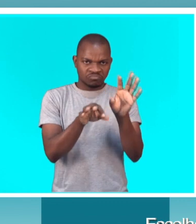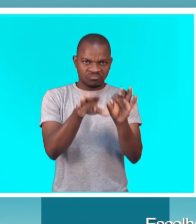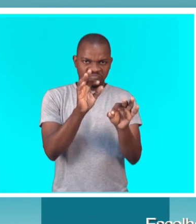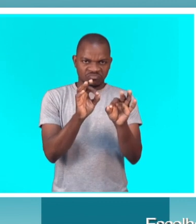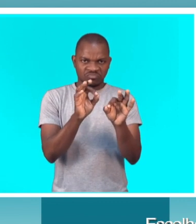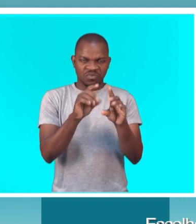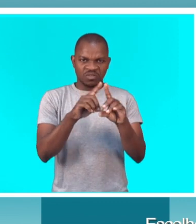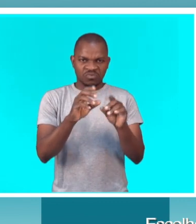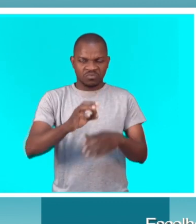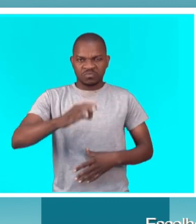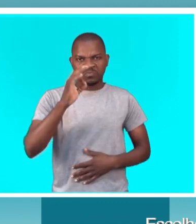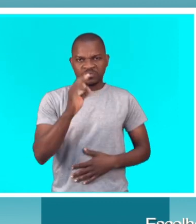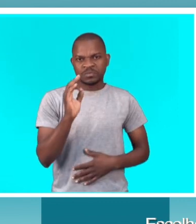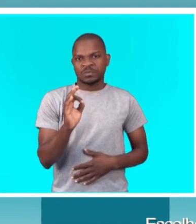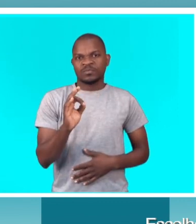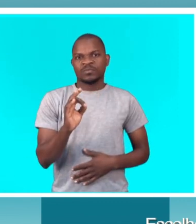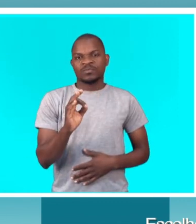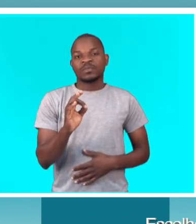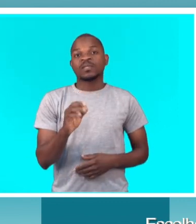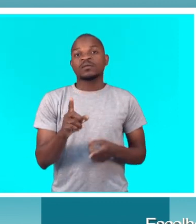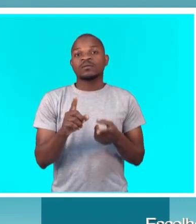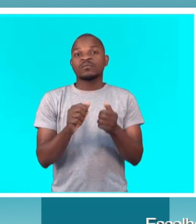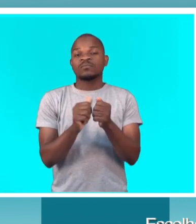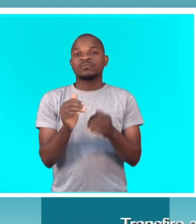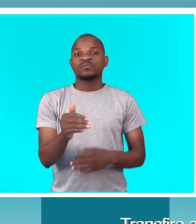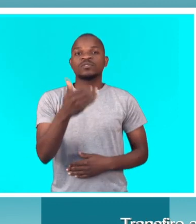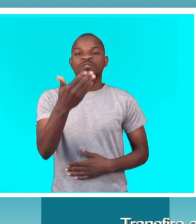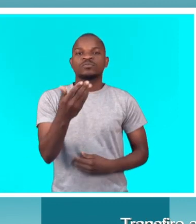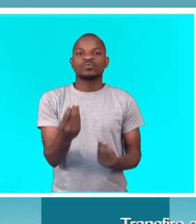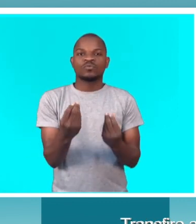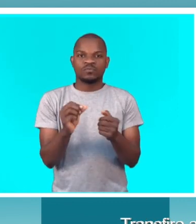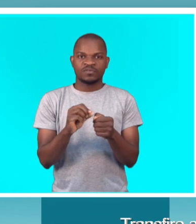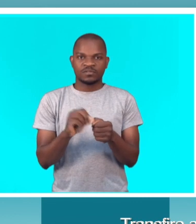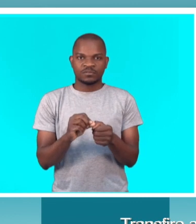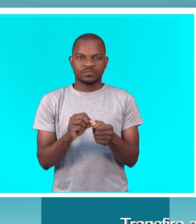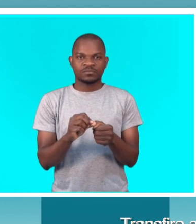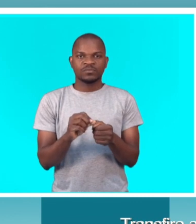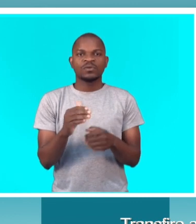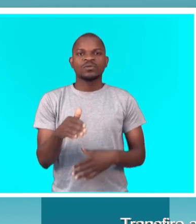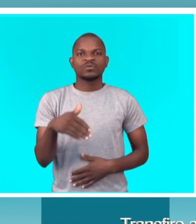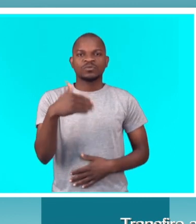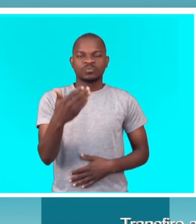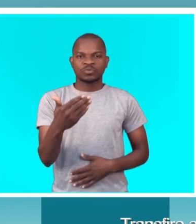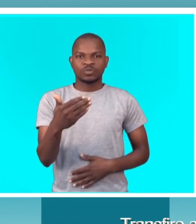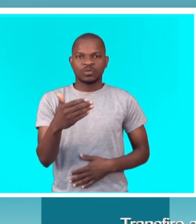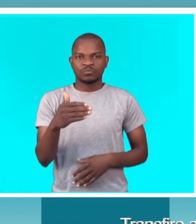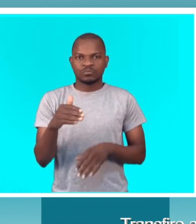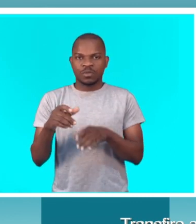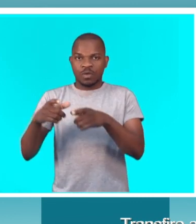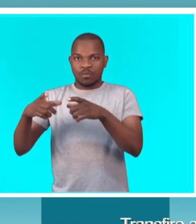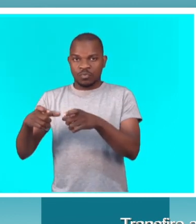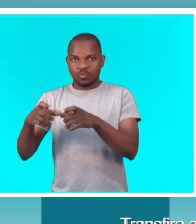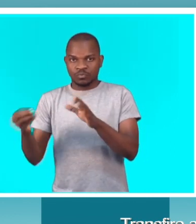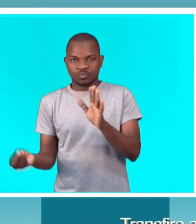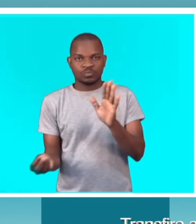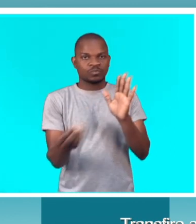a imagem com mais resolução nesse caso. Agora o que faço? Eu vou transferir a imagem